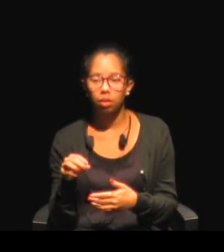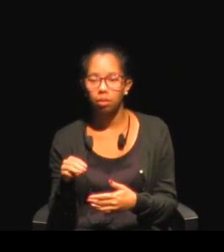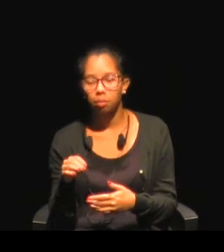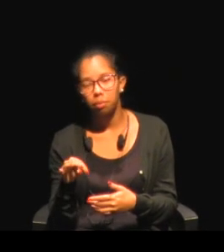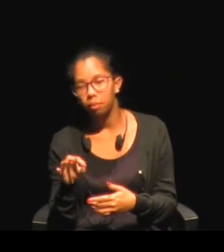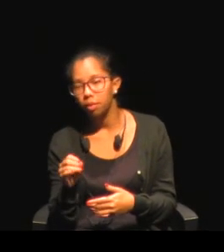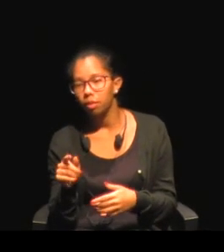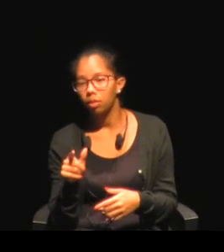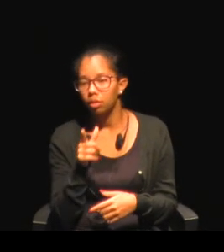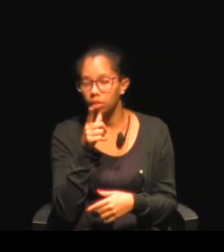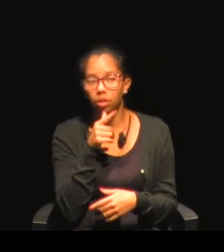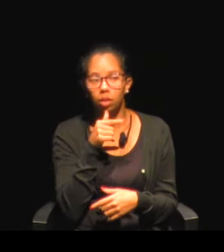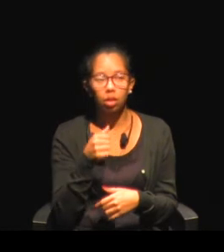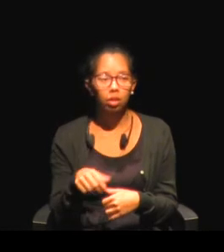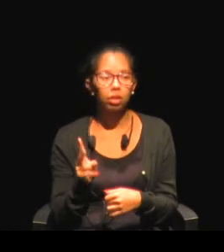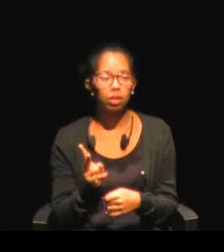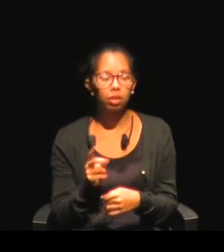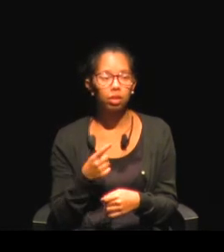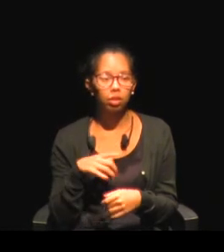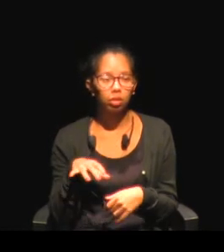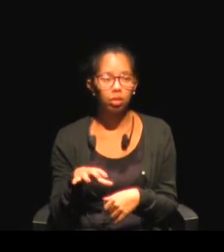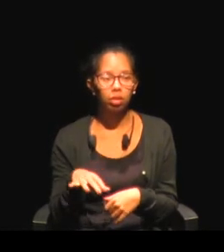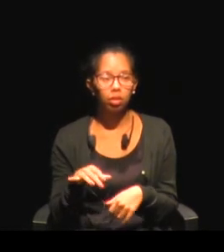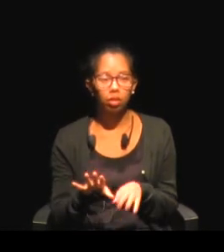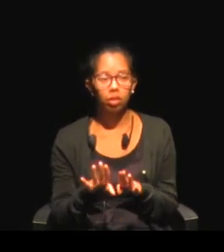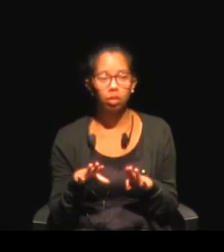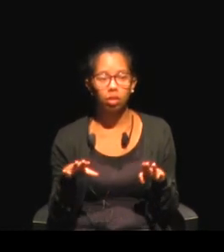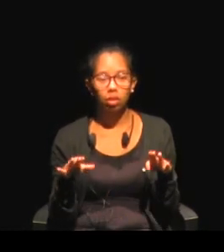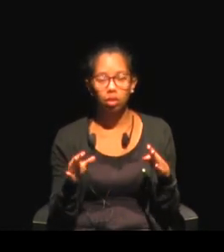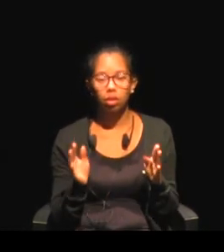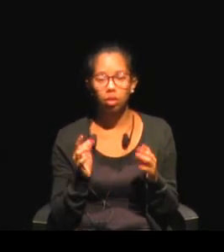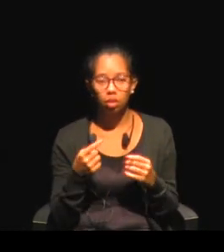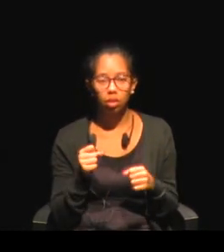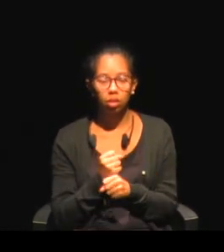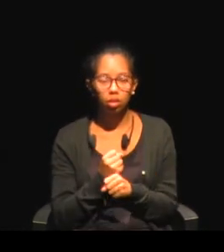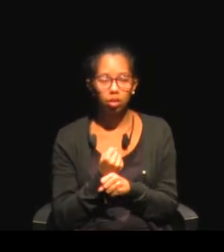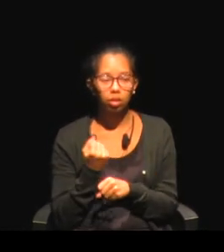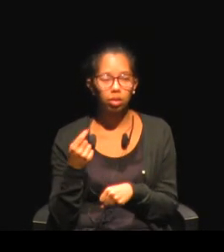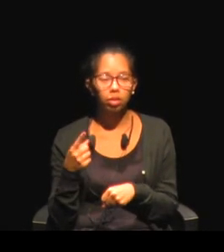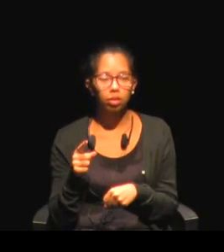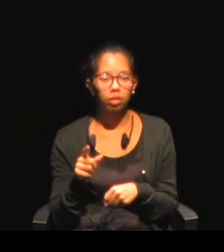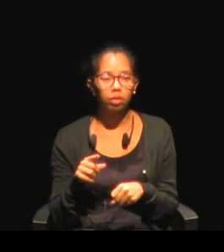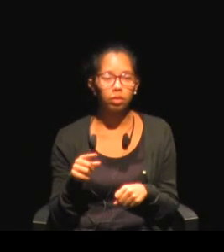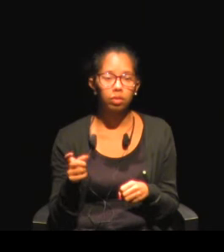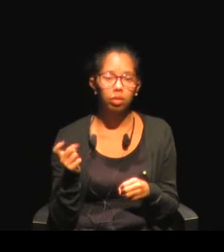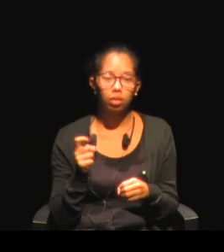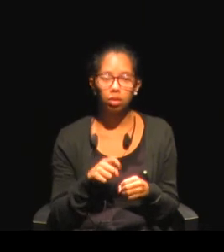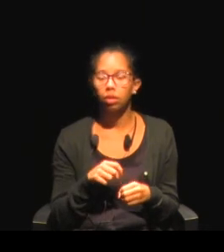das missões, e, do outro lado, a Secretaria de Esporte e Cultura da cidade, uma sede nesse lugar,